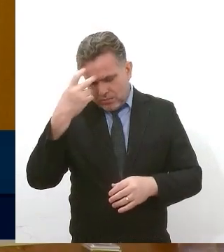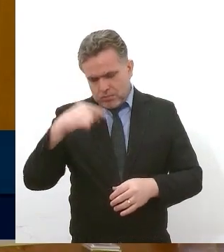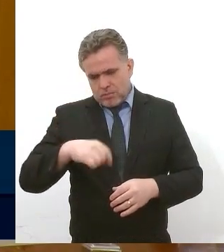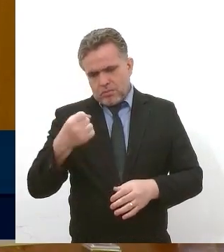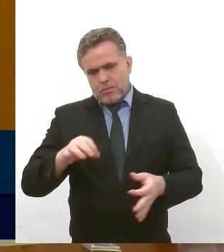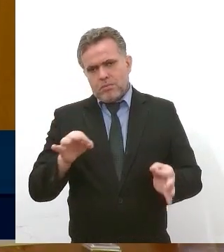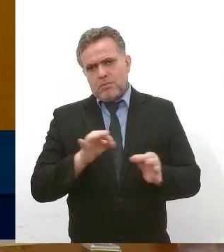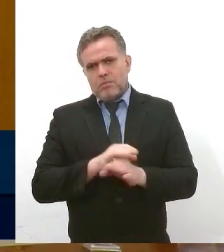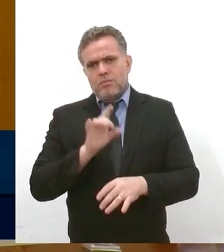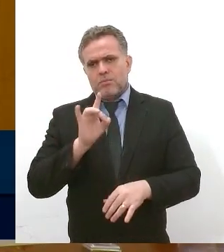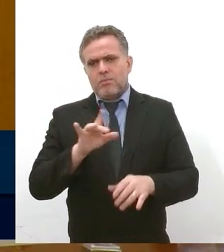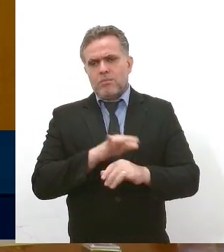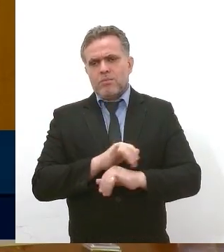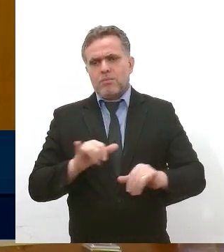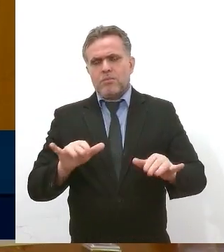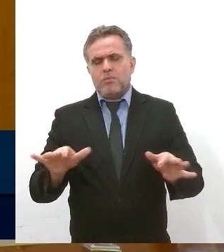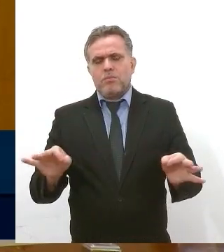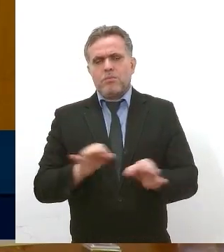obrigado.